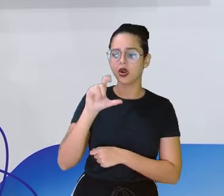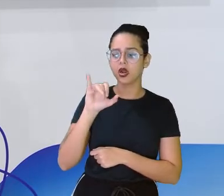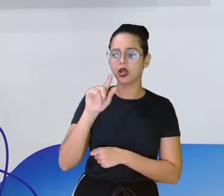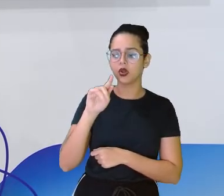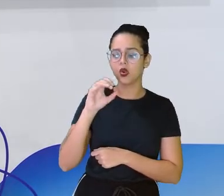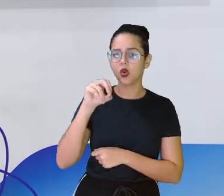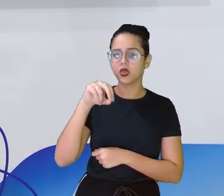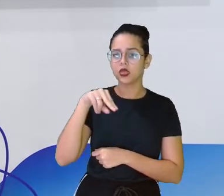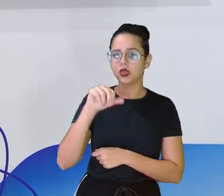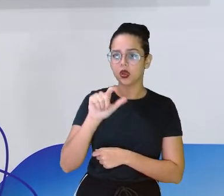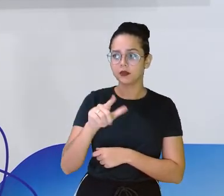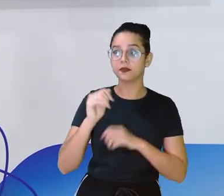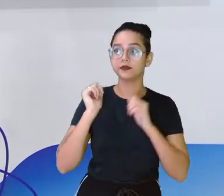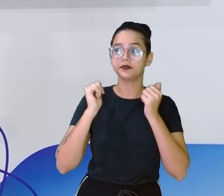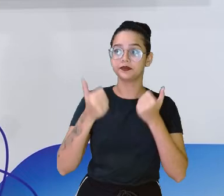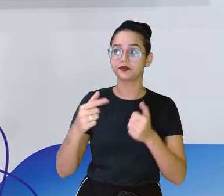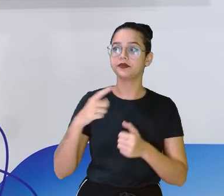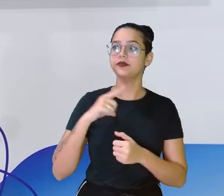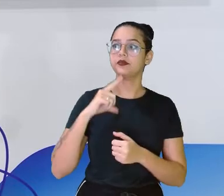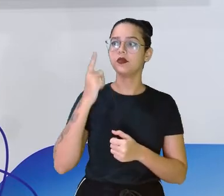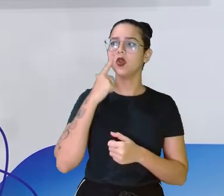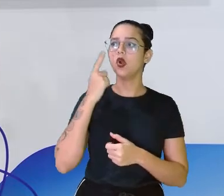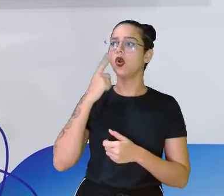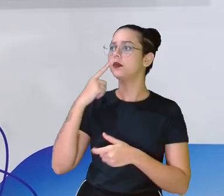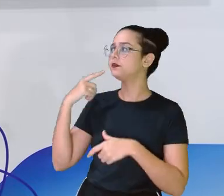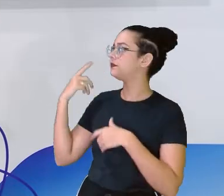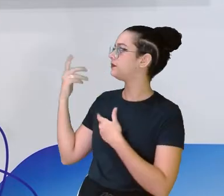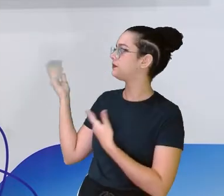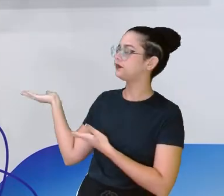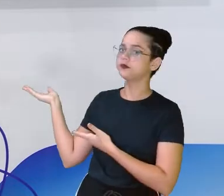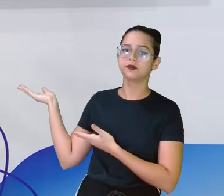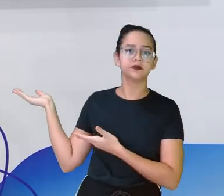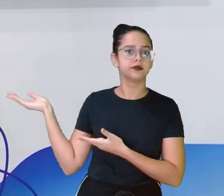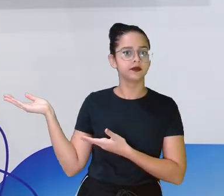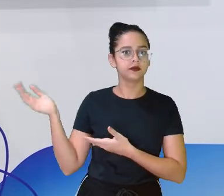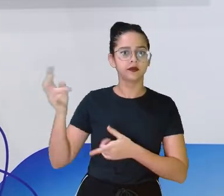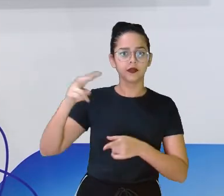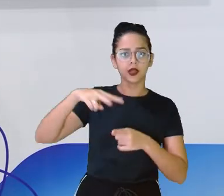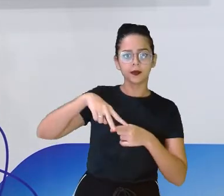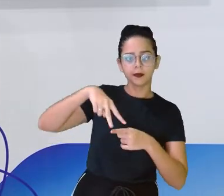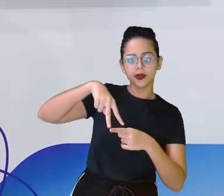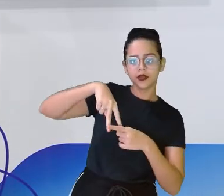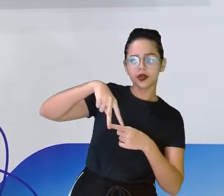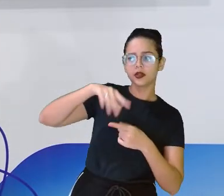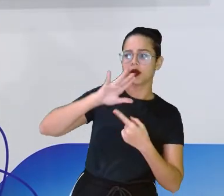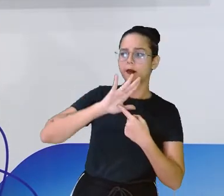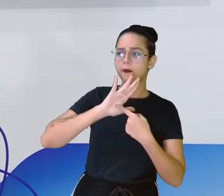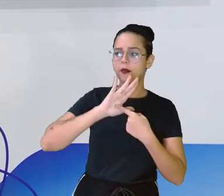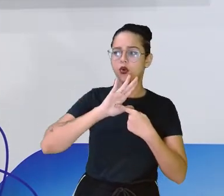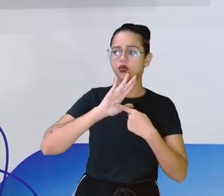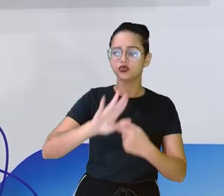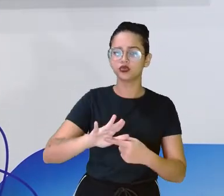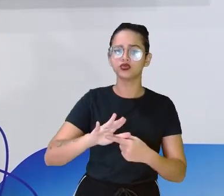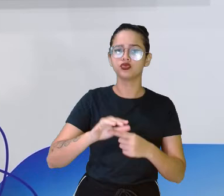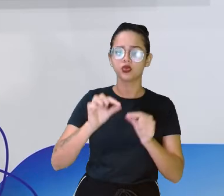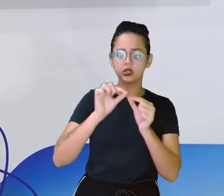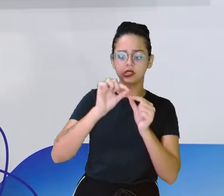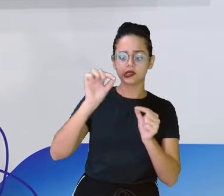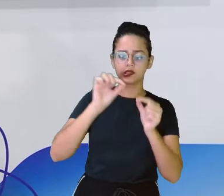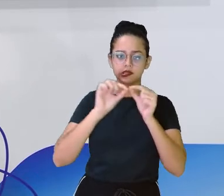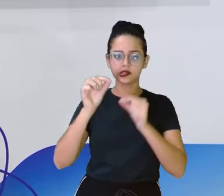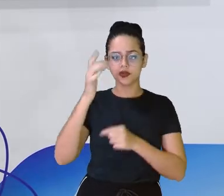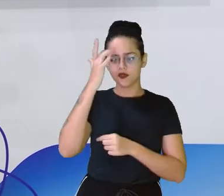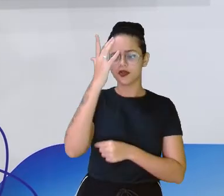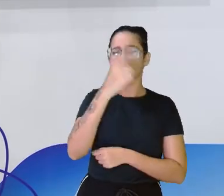Beleza? Aqui eu tenho uma representação na minha pirâmide. Eu mostrei aqui, né, com os palitinhos para facilitar